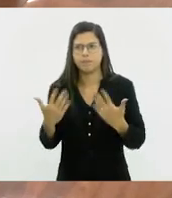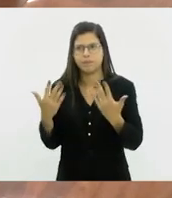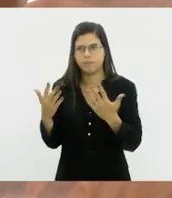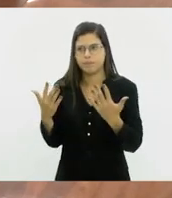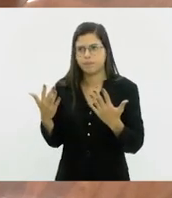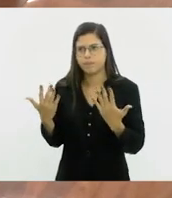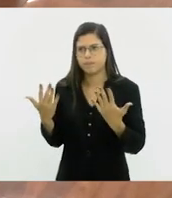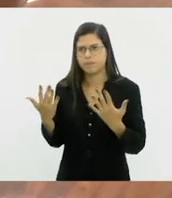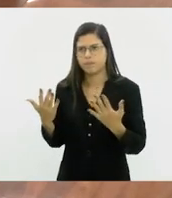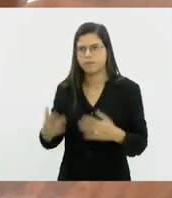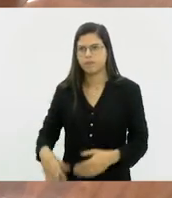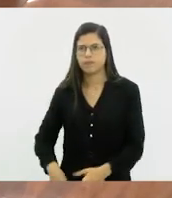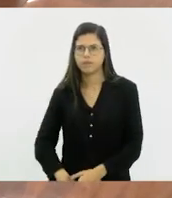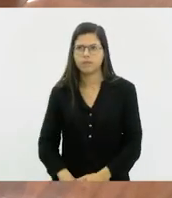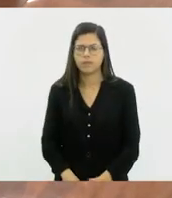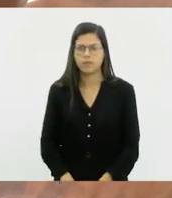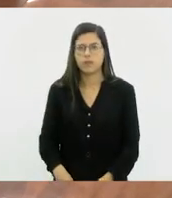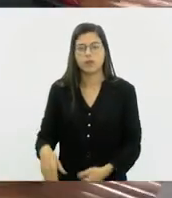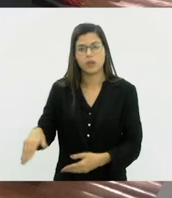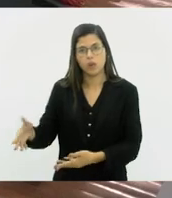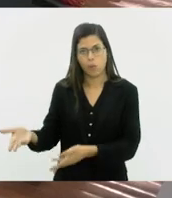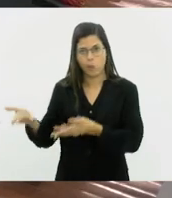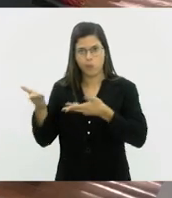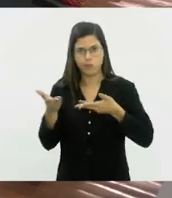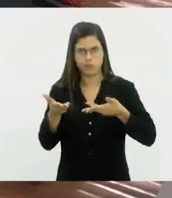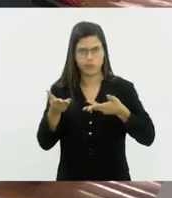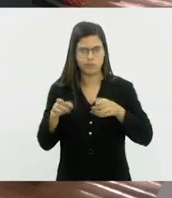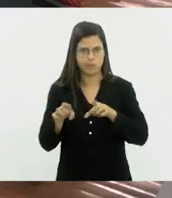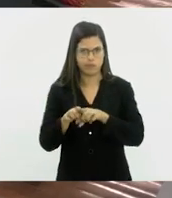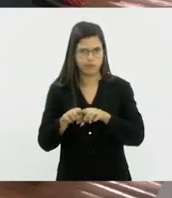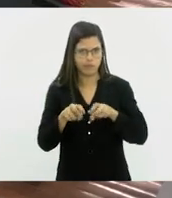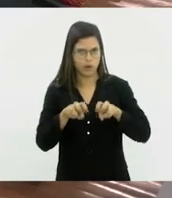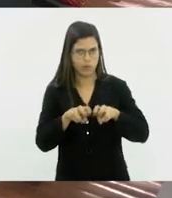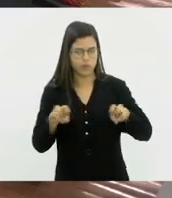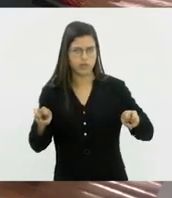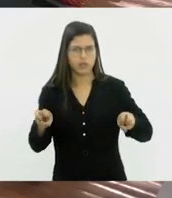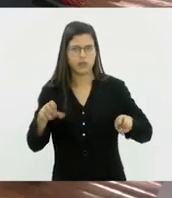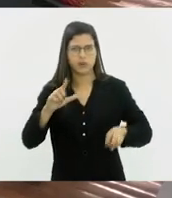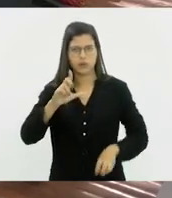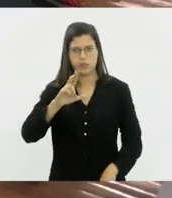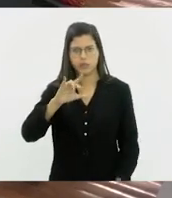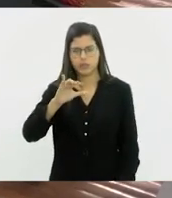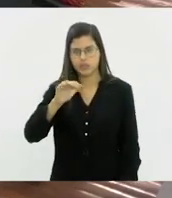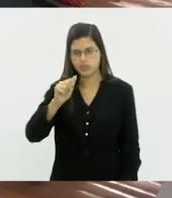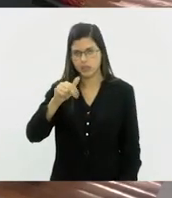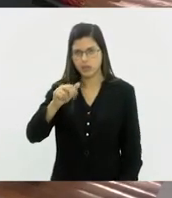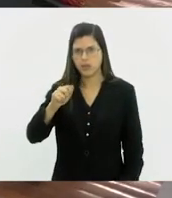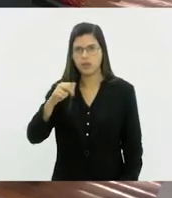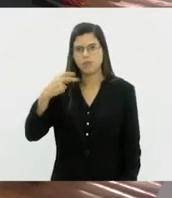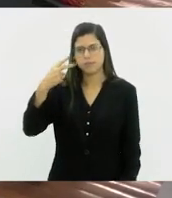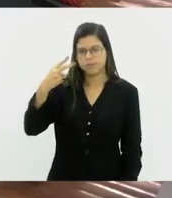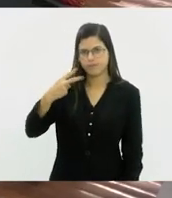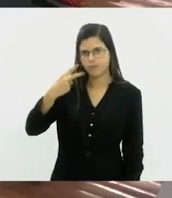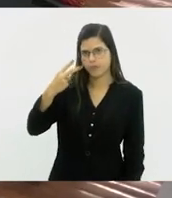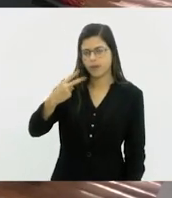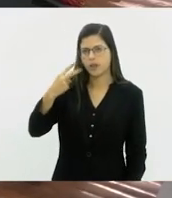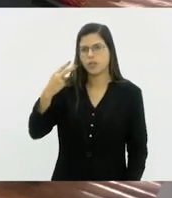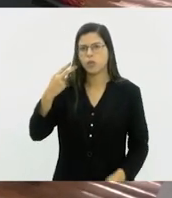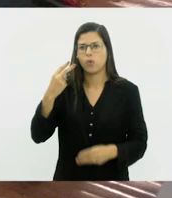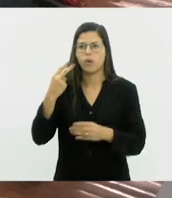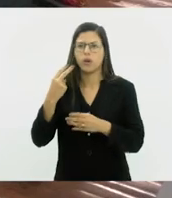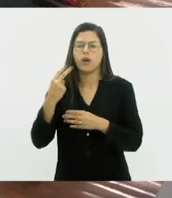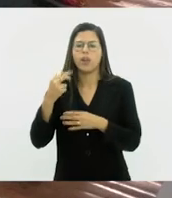representante e chamo também para compor a mesa a Luciana boatê que é vereadora do município do Rio de